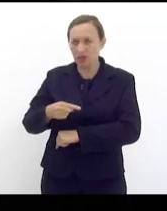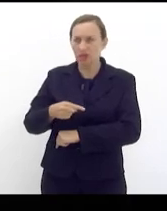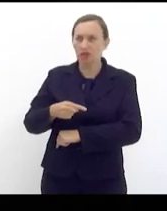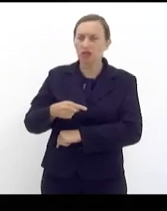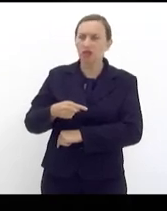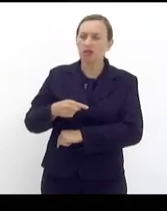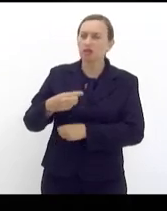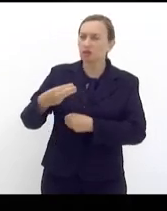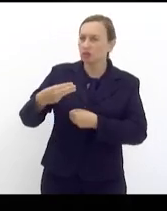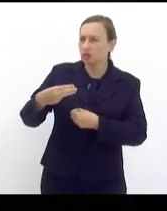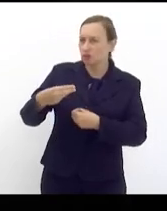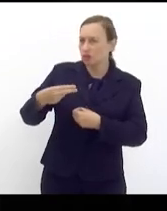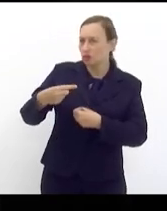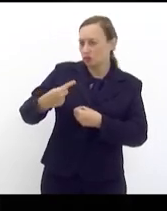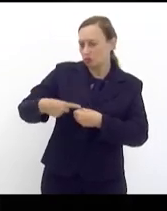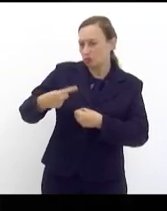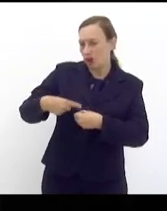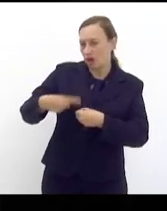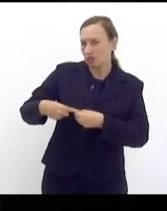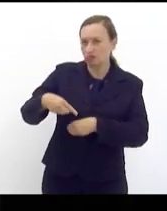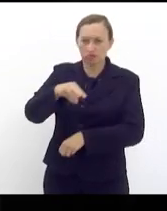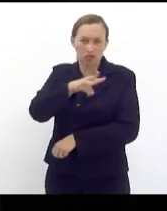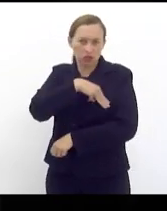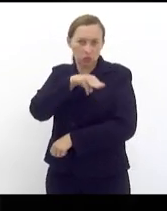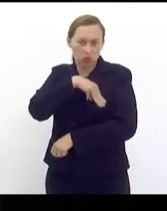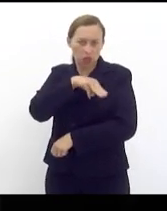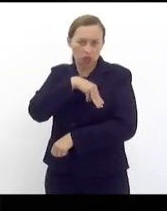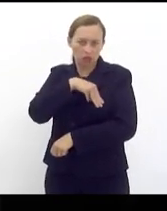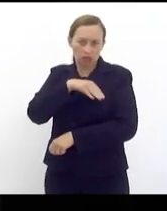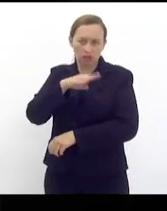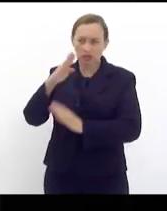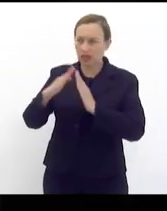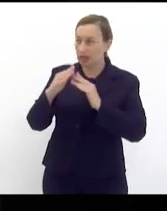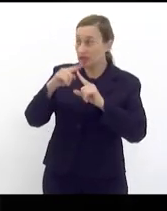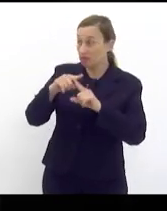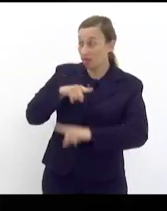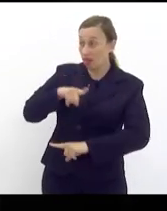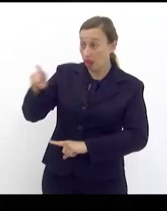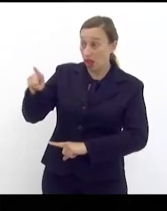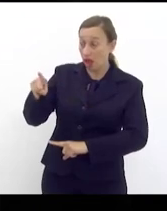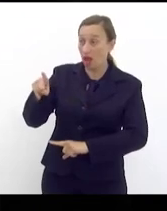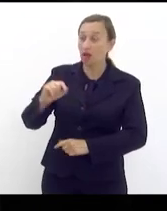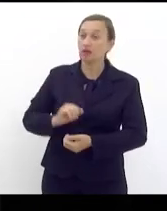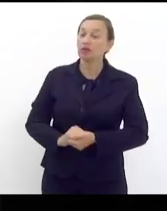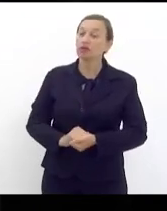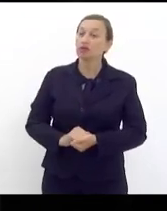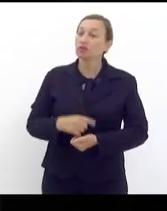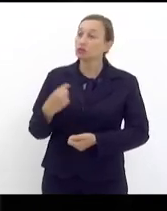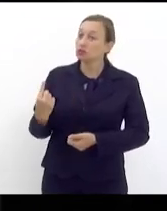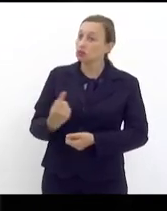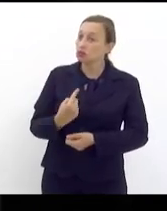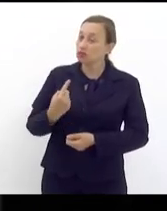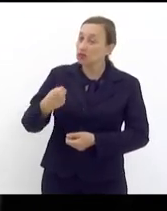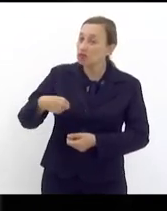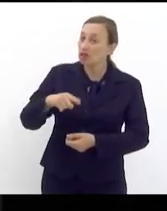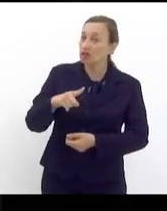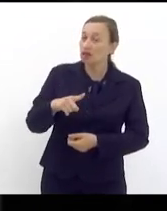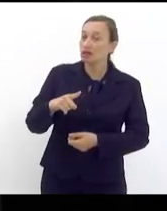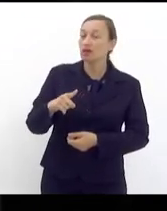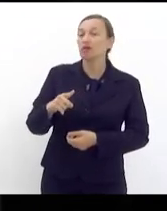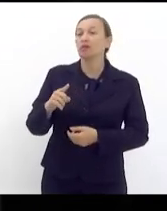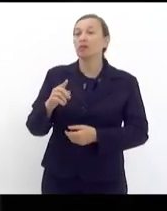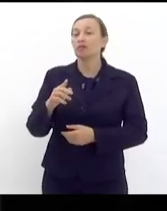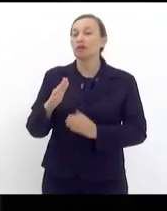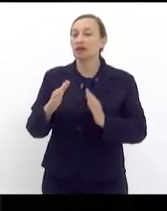bairro de Madureira, ali na Igreja de Madureira, e nós ficávamos hospedados na casa do pastor Roberto